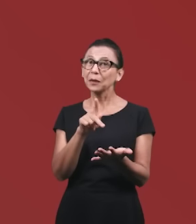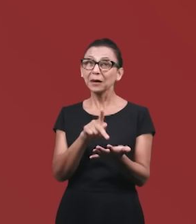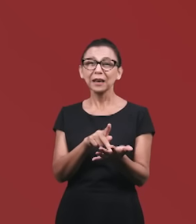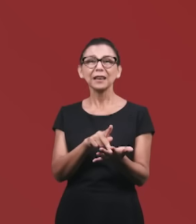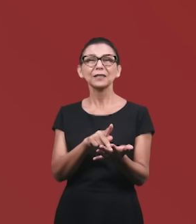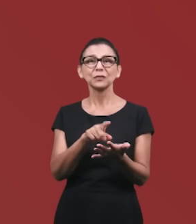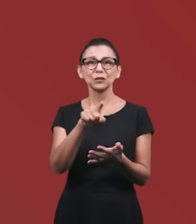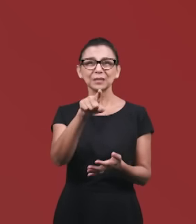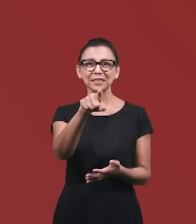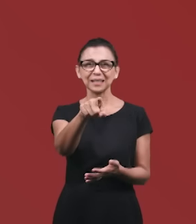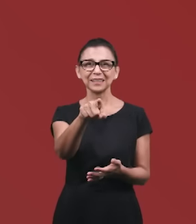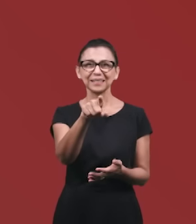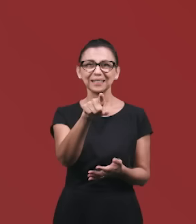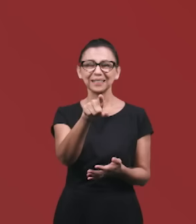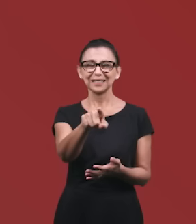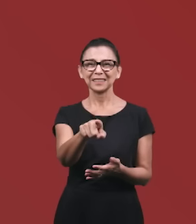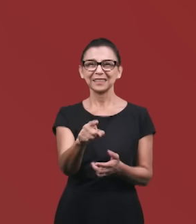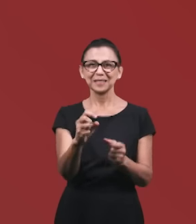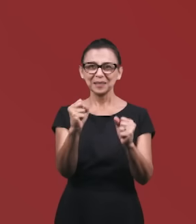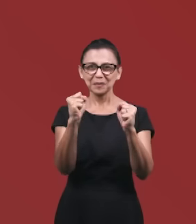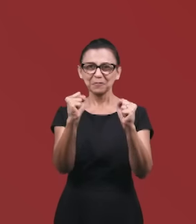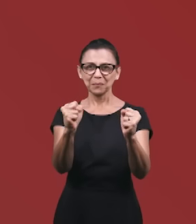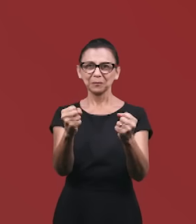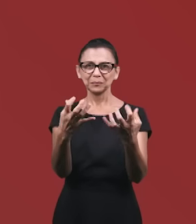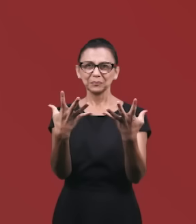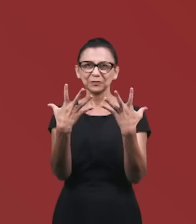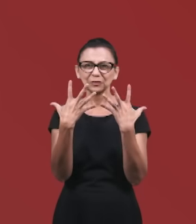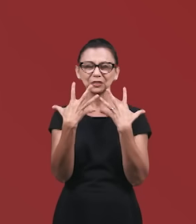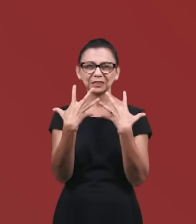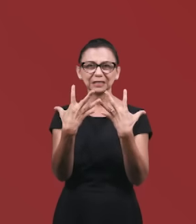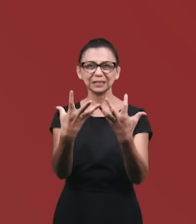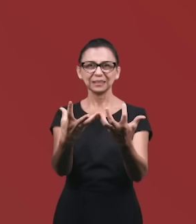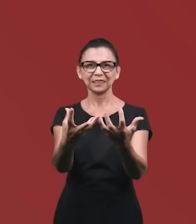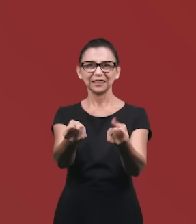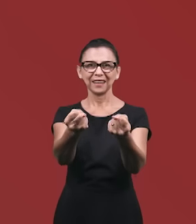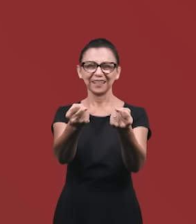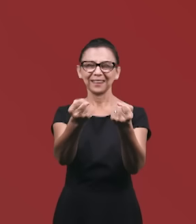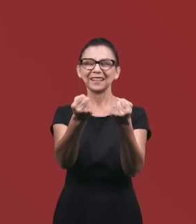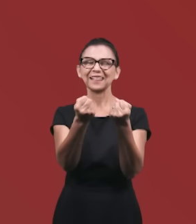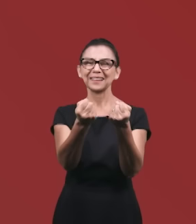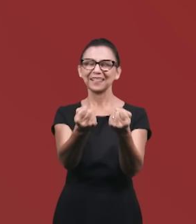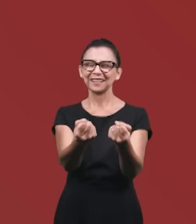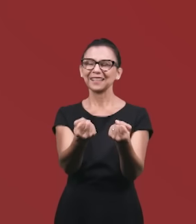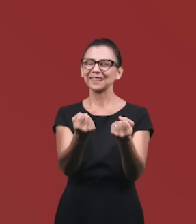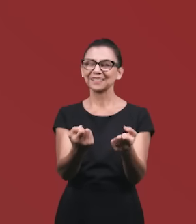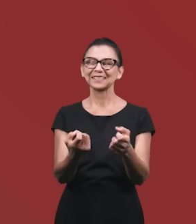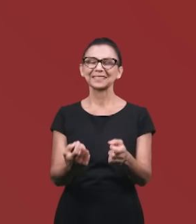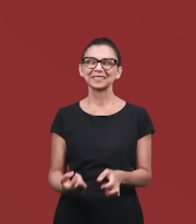verdadeiro que o homem pode ter.